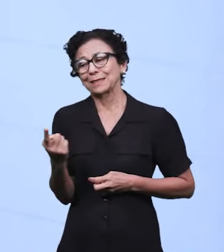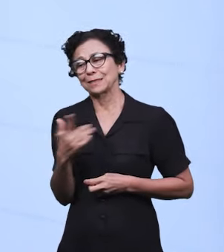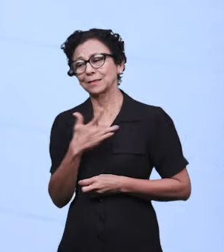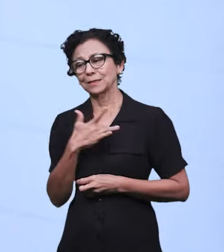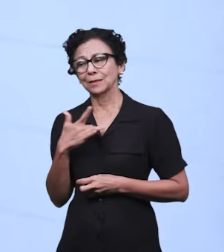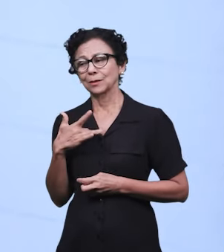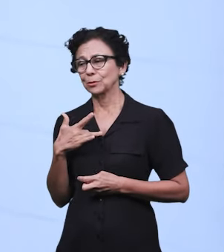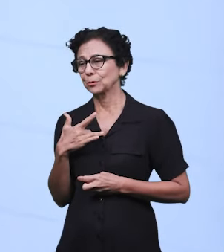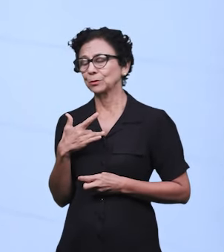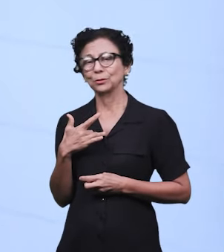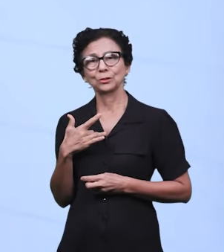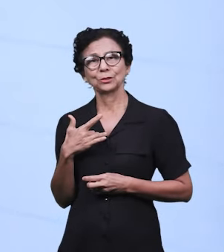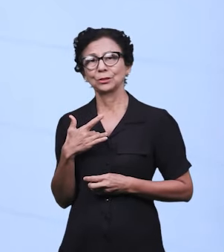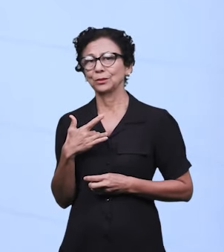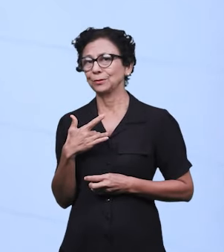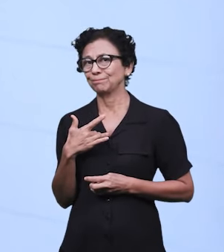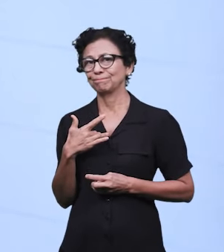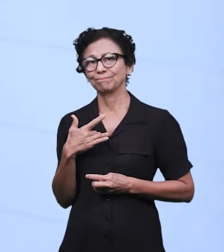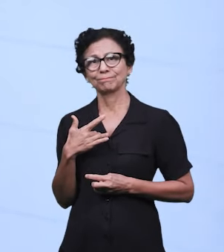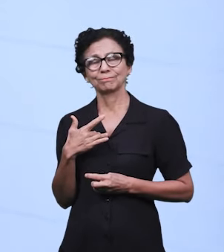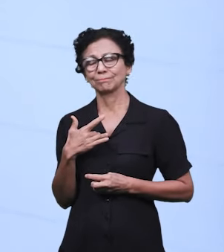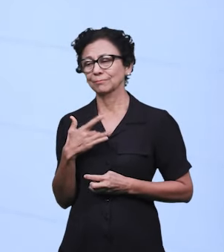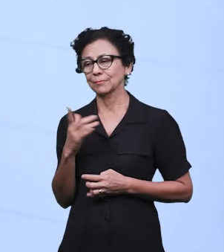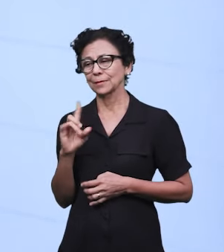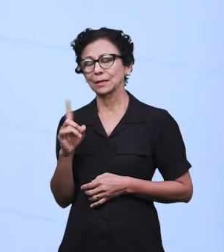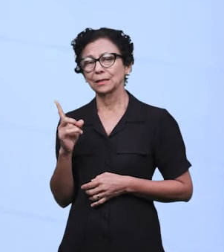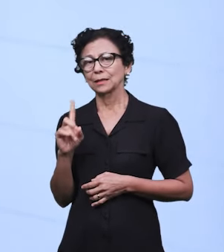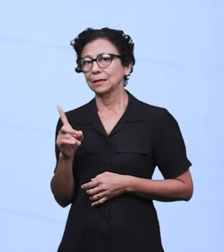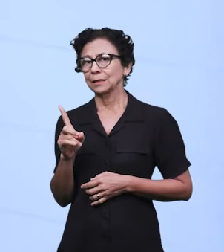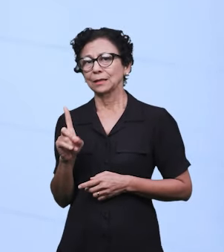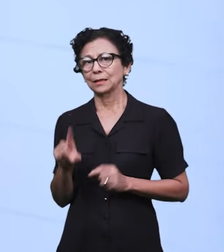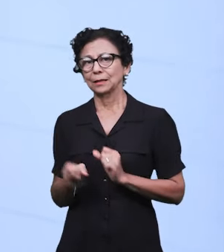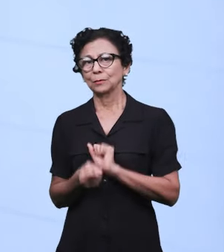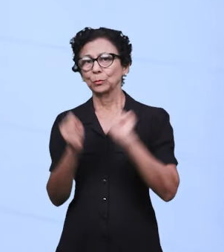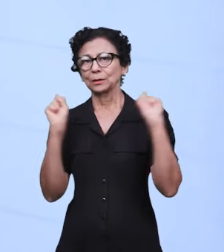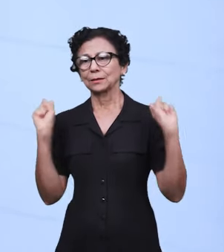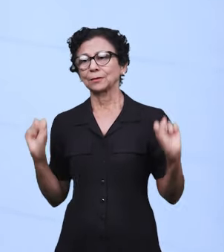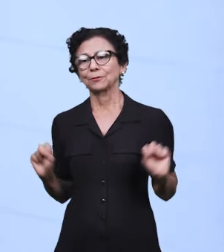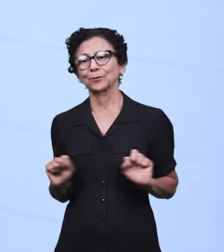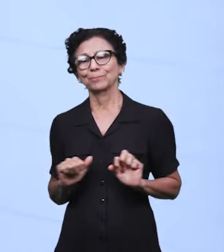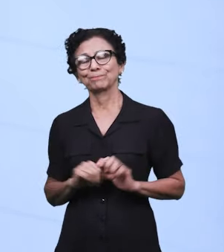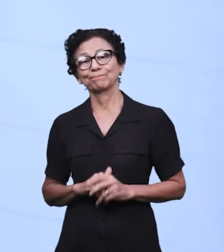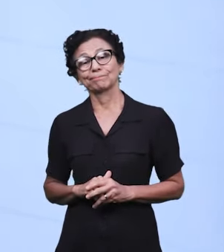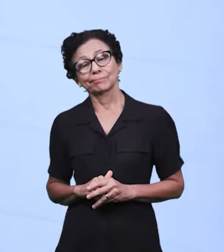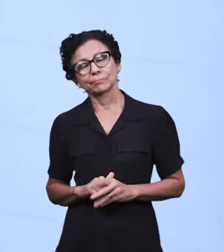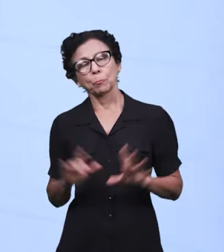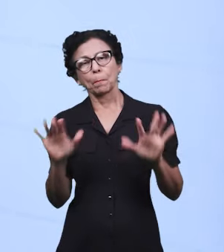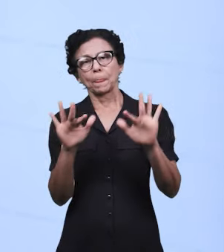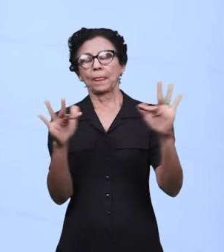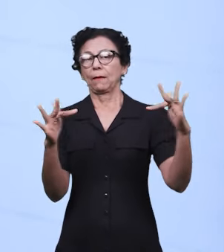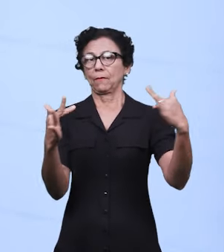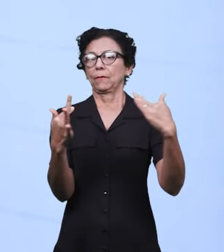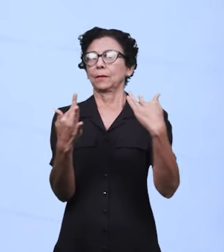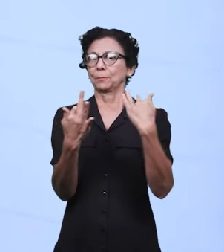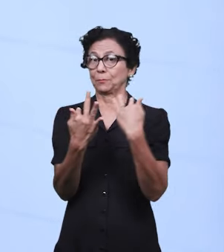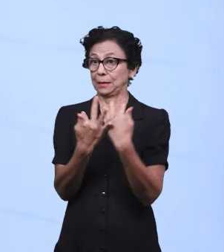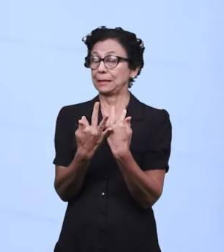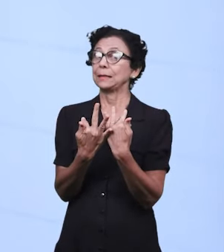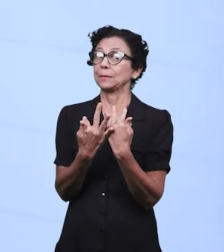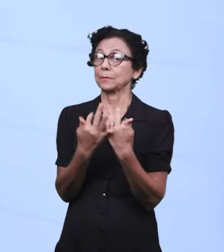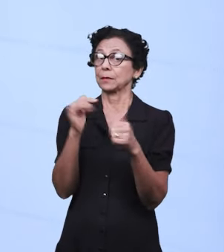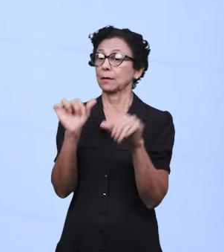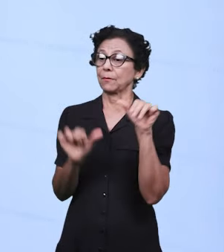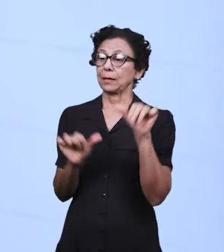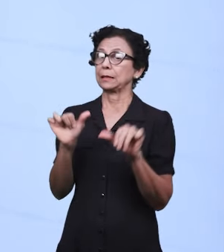saúde, a sua condição física não o possibilita, né? Então a família aí precisa ter esse